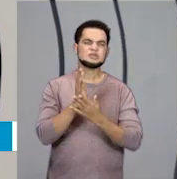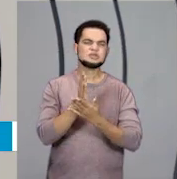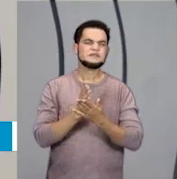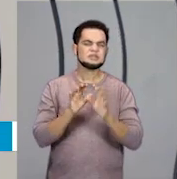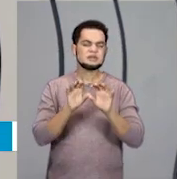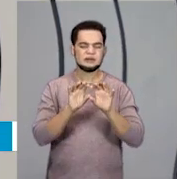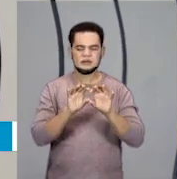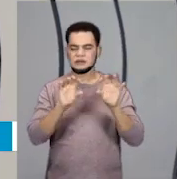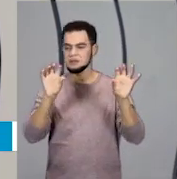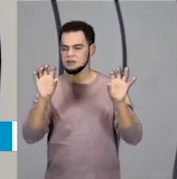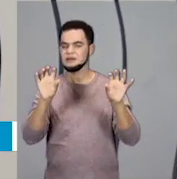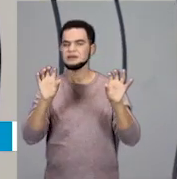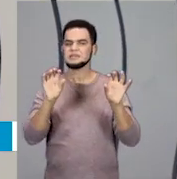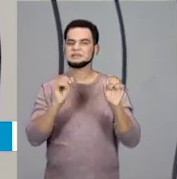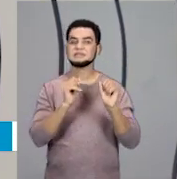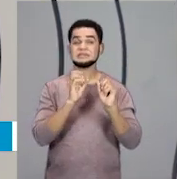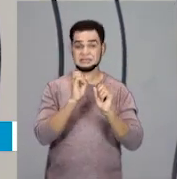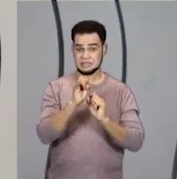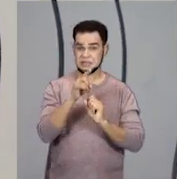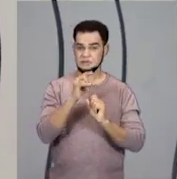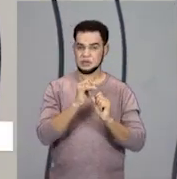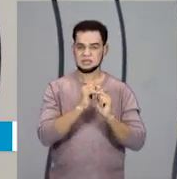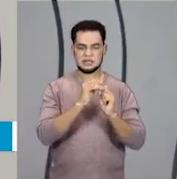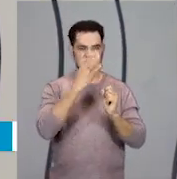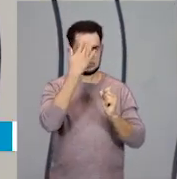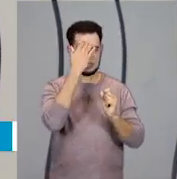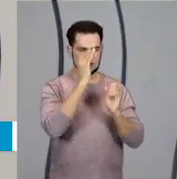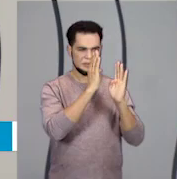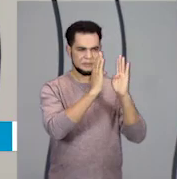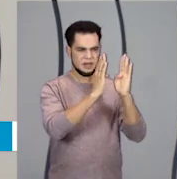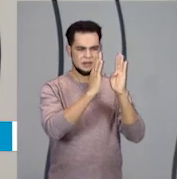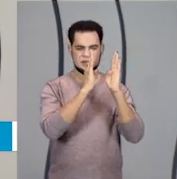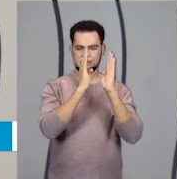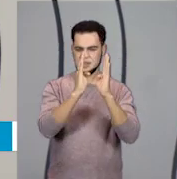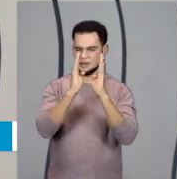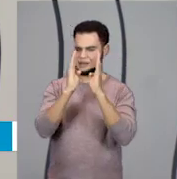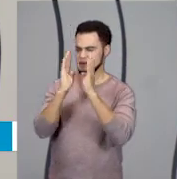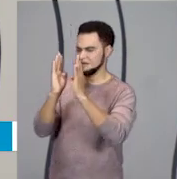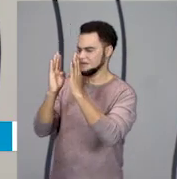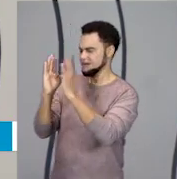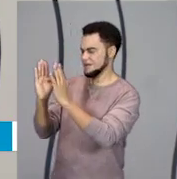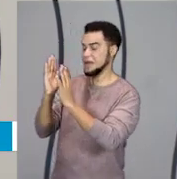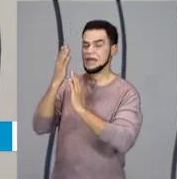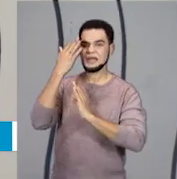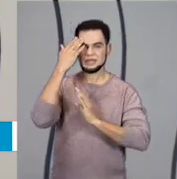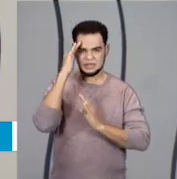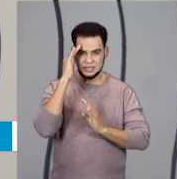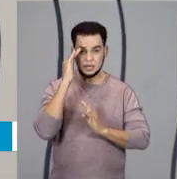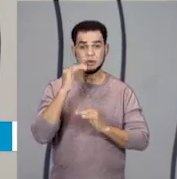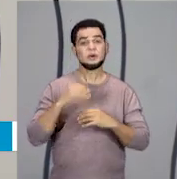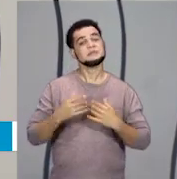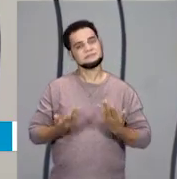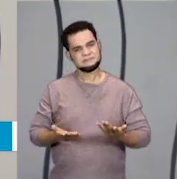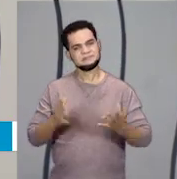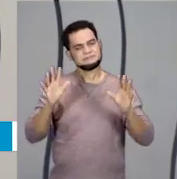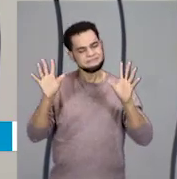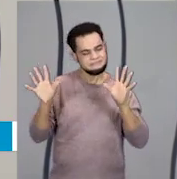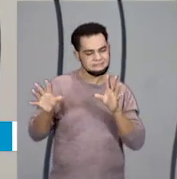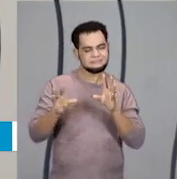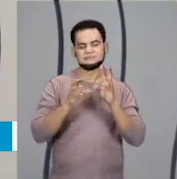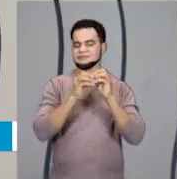interpreta parte por parte dessa divisão, você vai conseguir entender exatamente